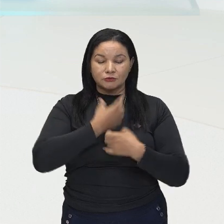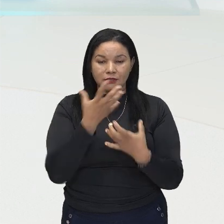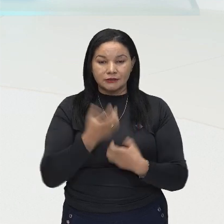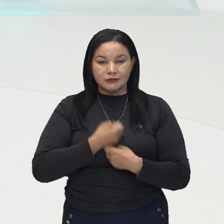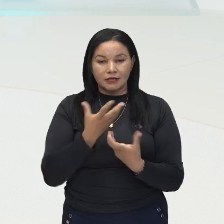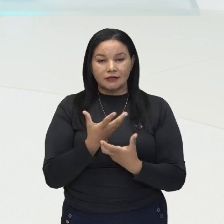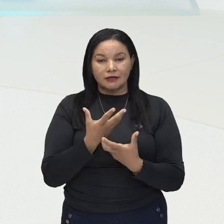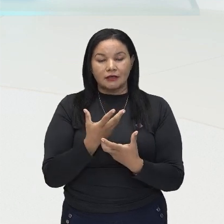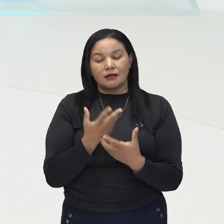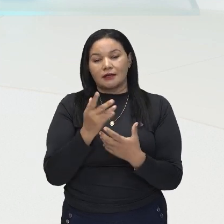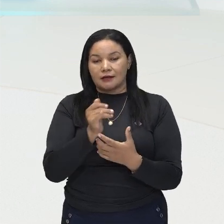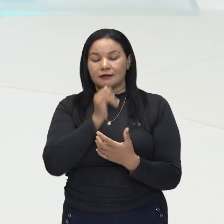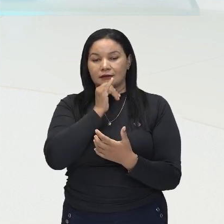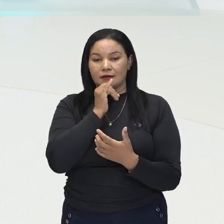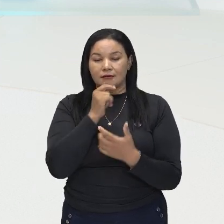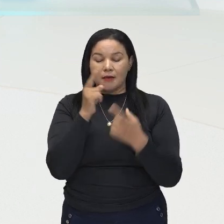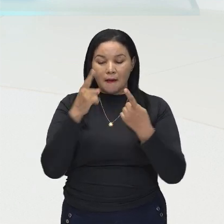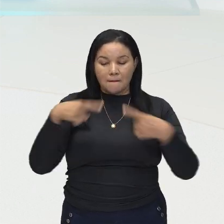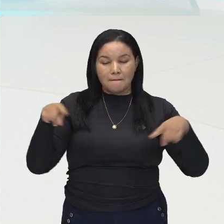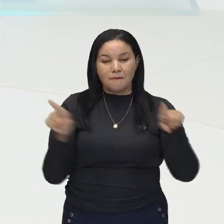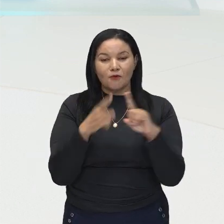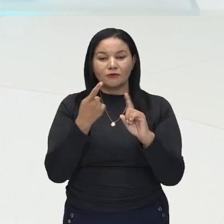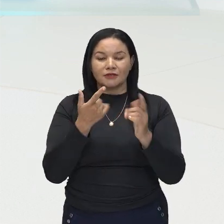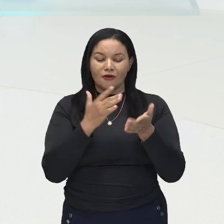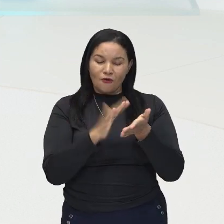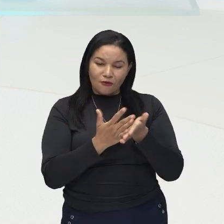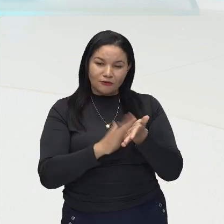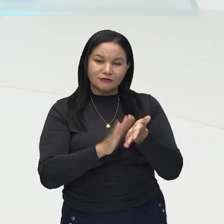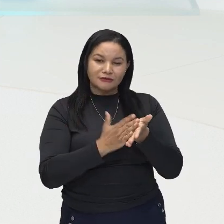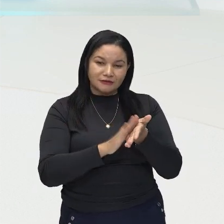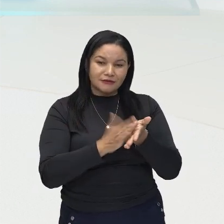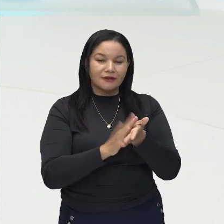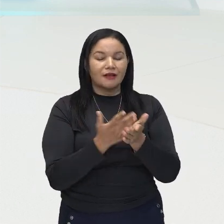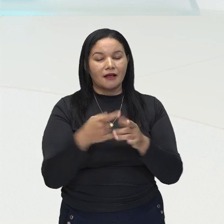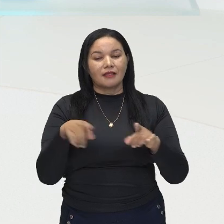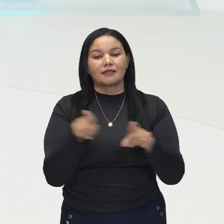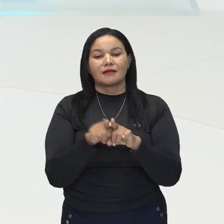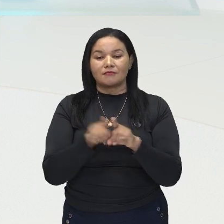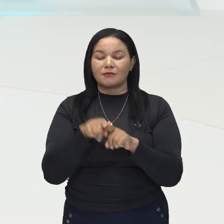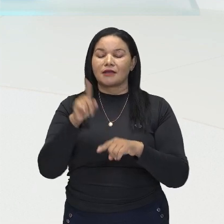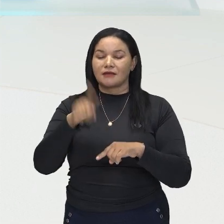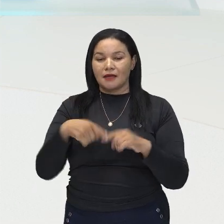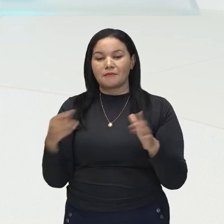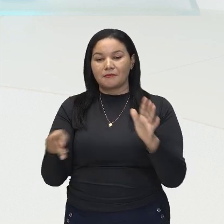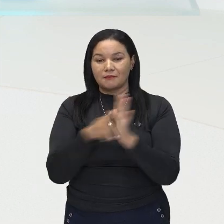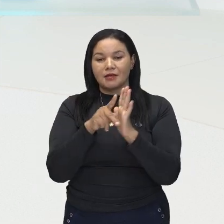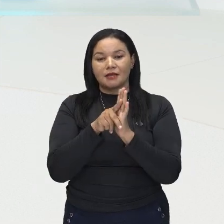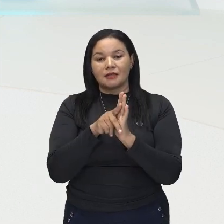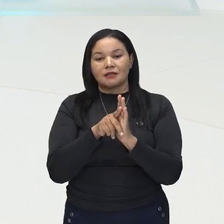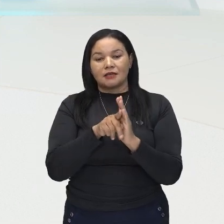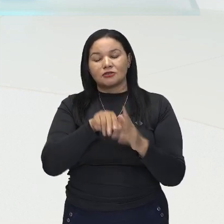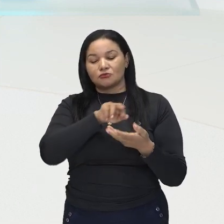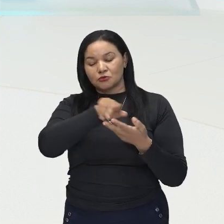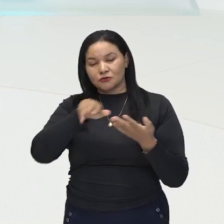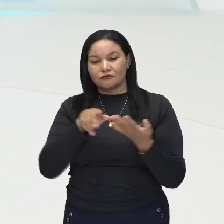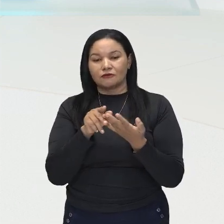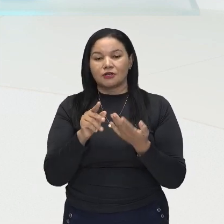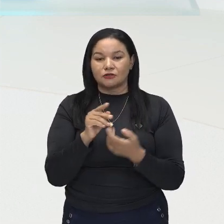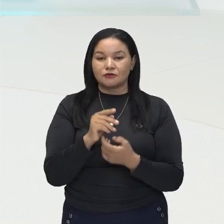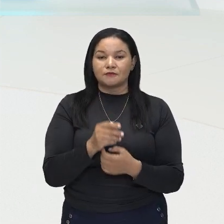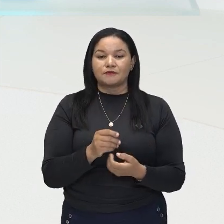a música, o samba é um bem imaterial nosso,